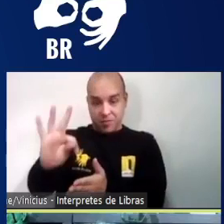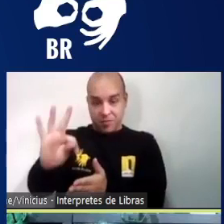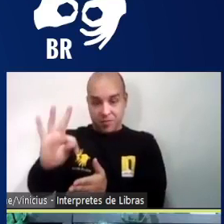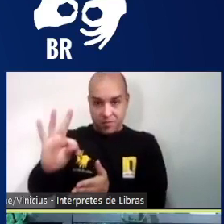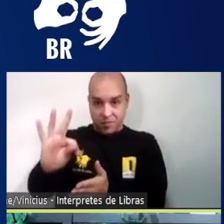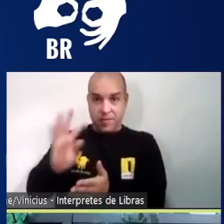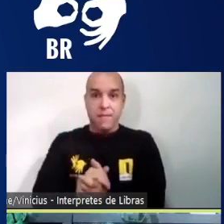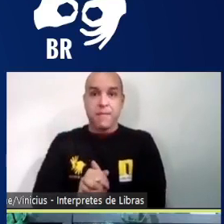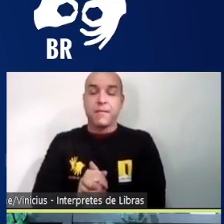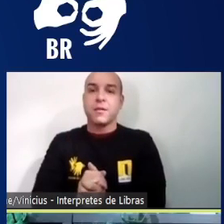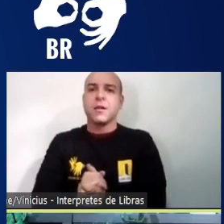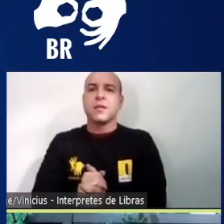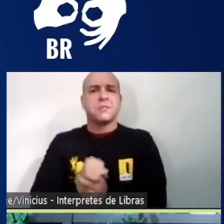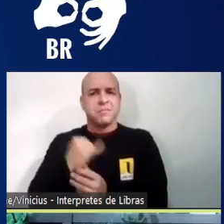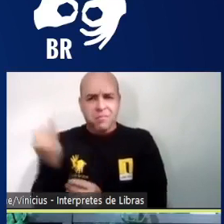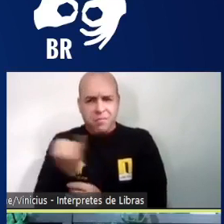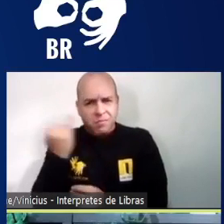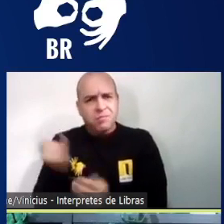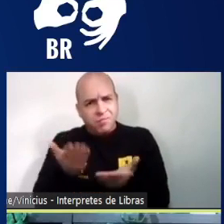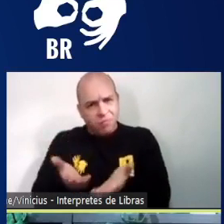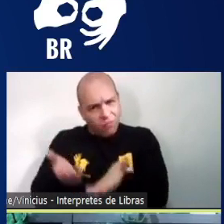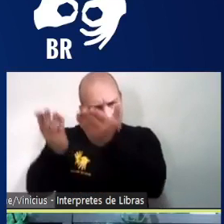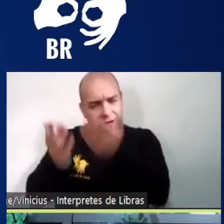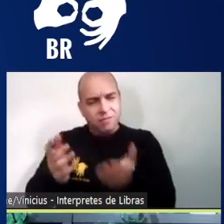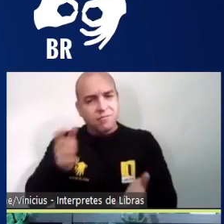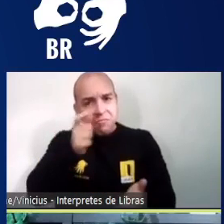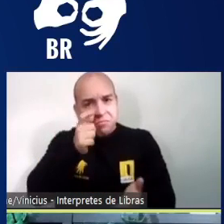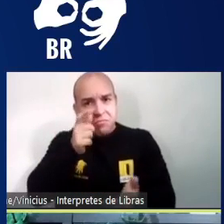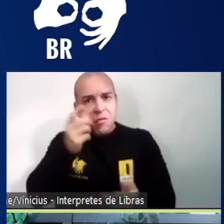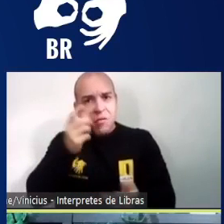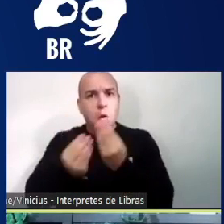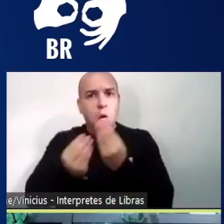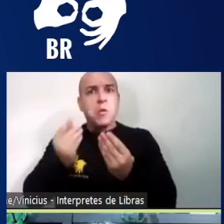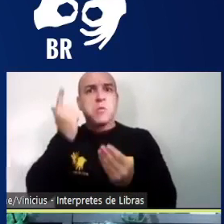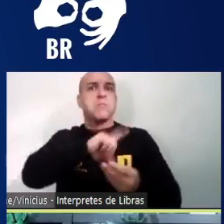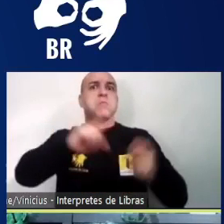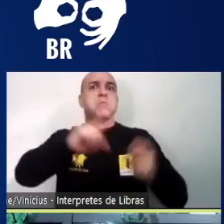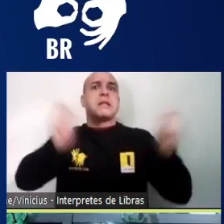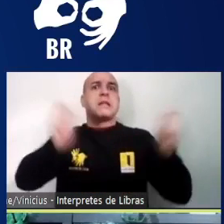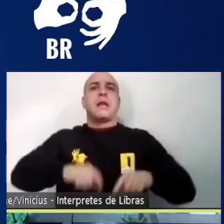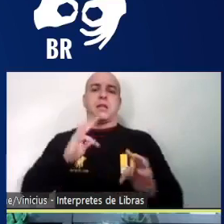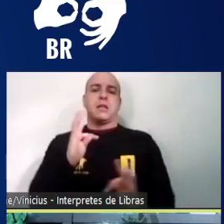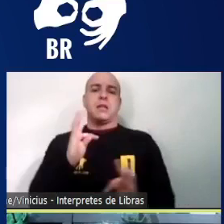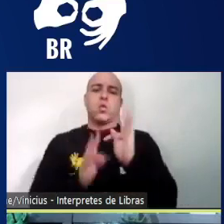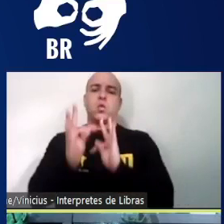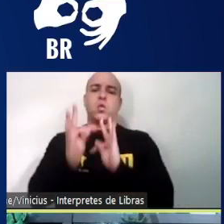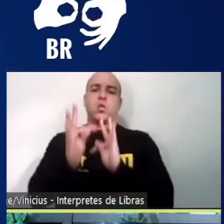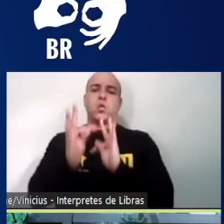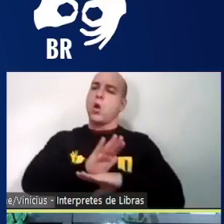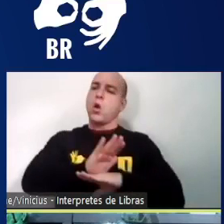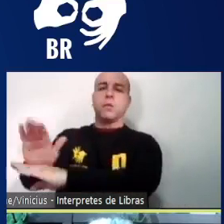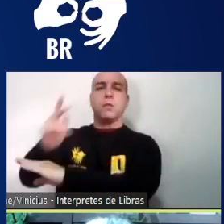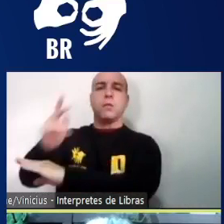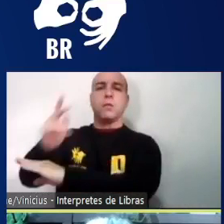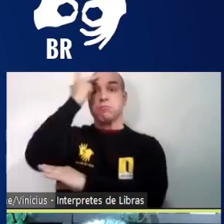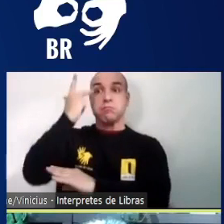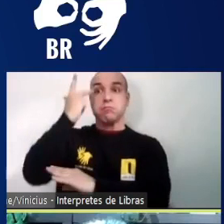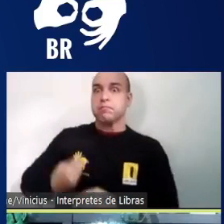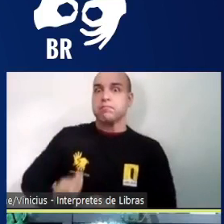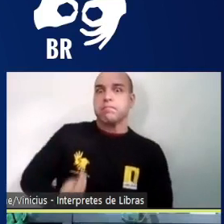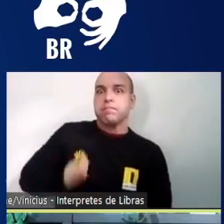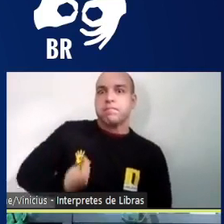pena você conhecer como que a tecnologia pode transformar as vidas de muitas